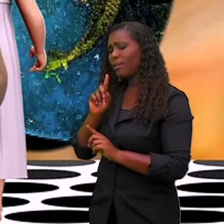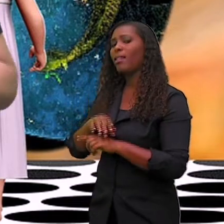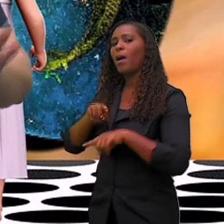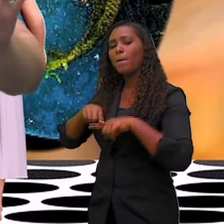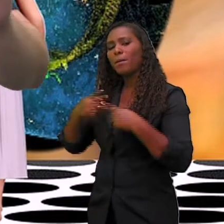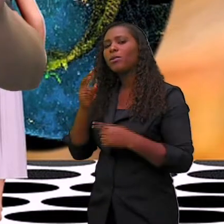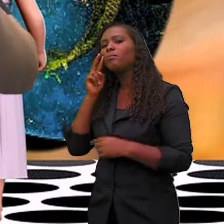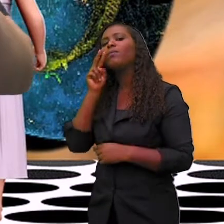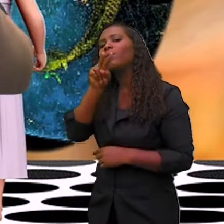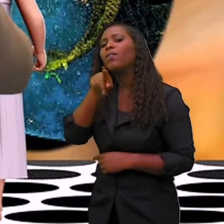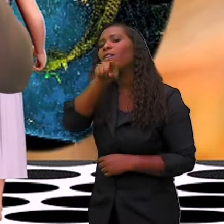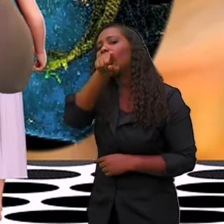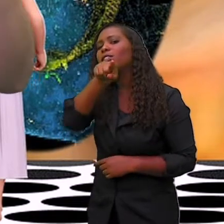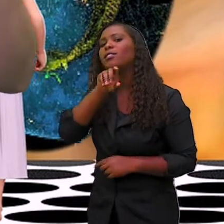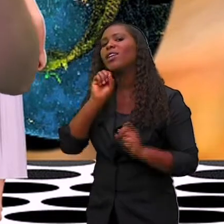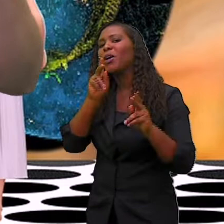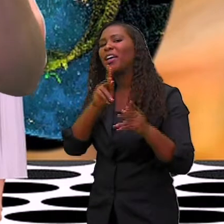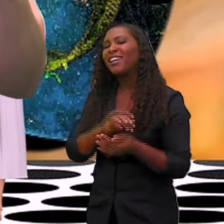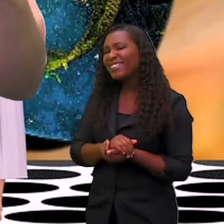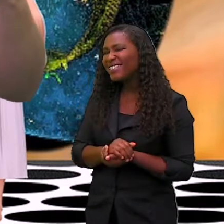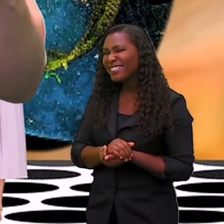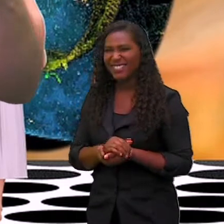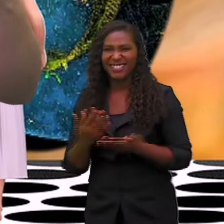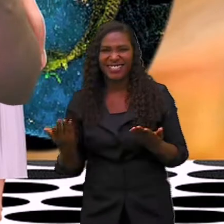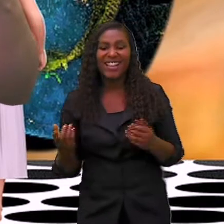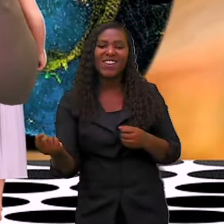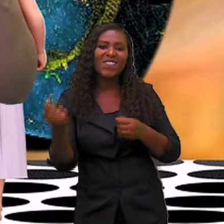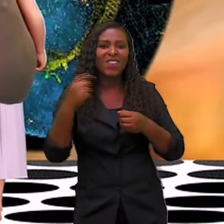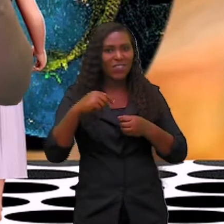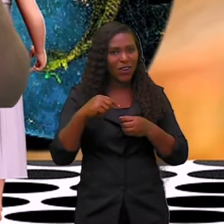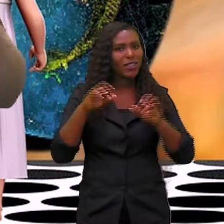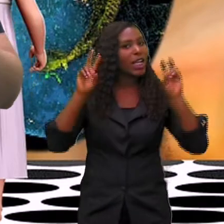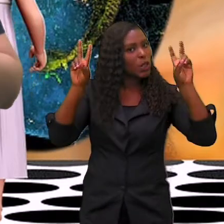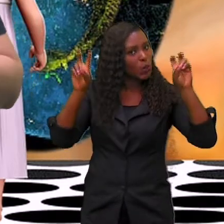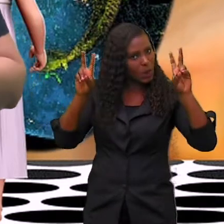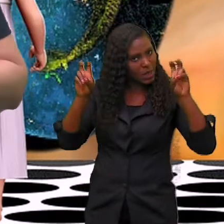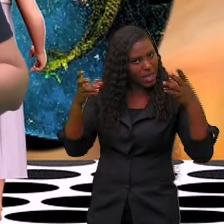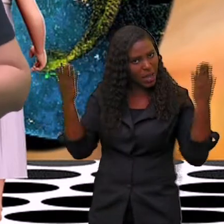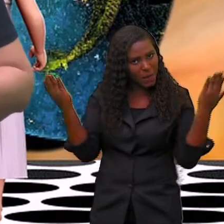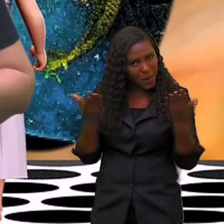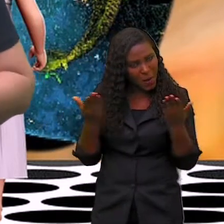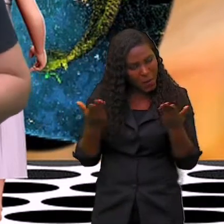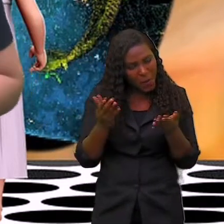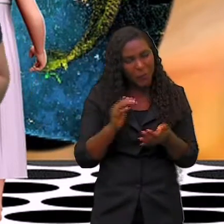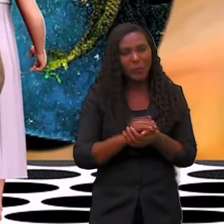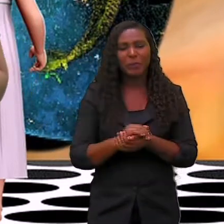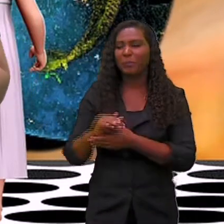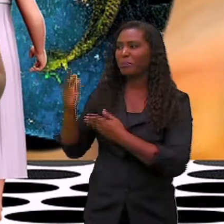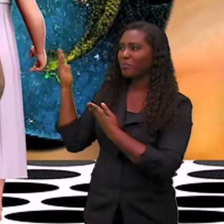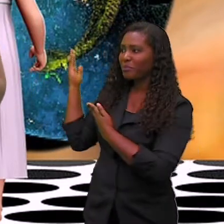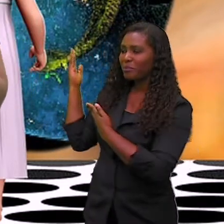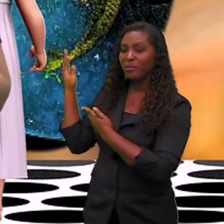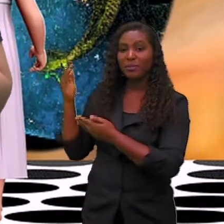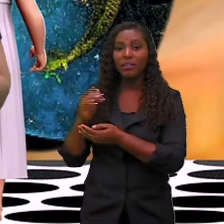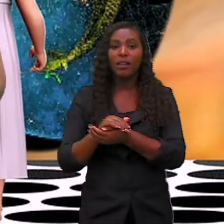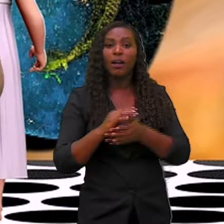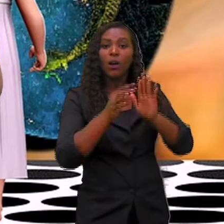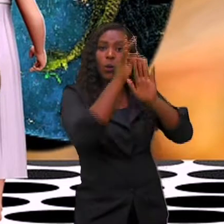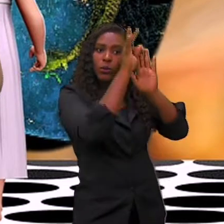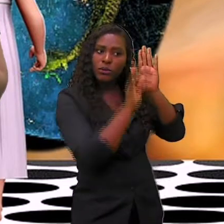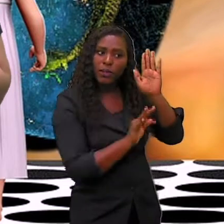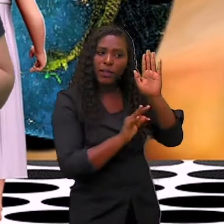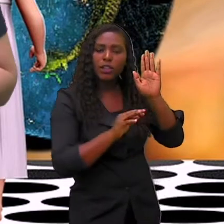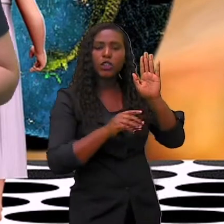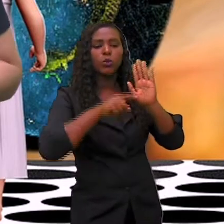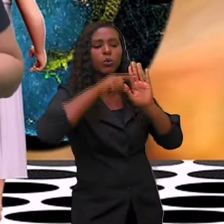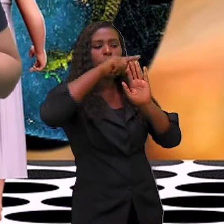vocês. Vamos voltar aqui para o nosso assunto, Patrícia. O texto injuntivo, pessoal, ele tem